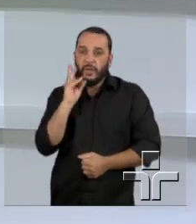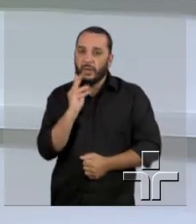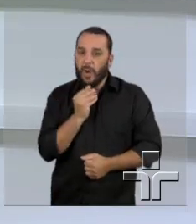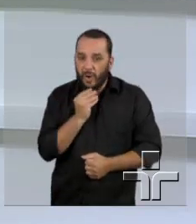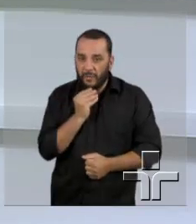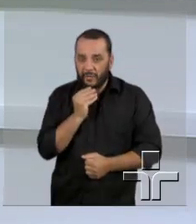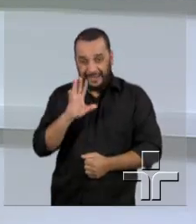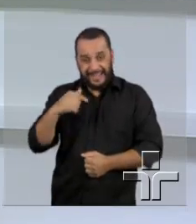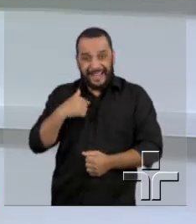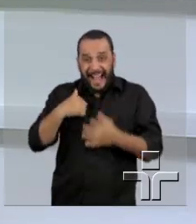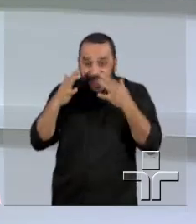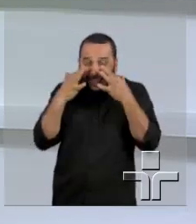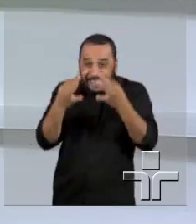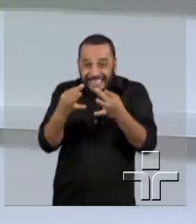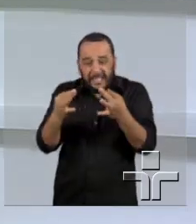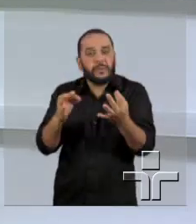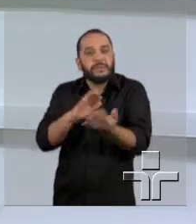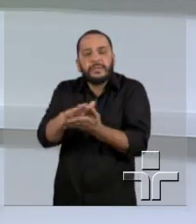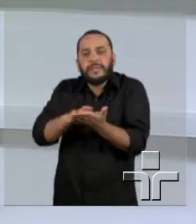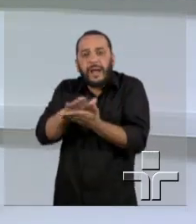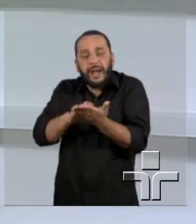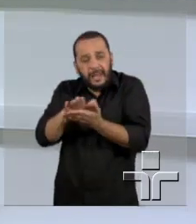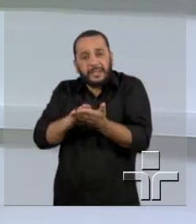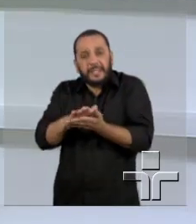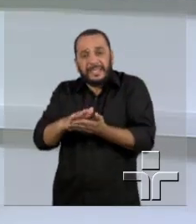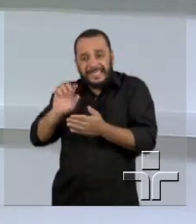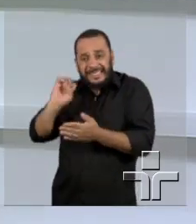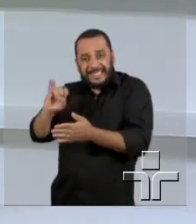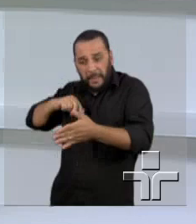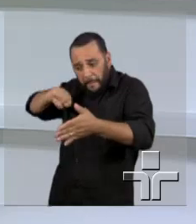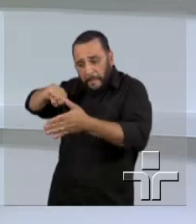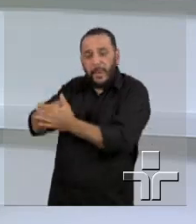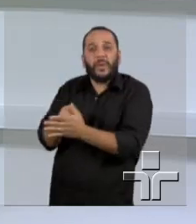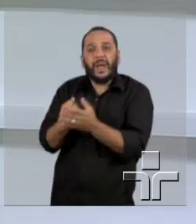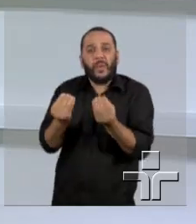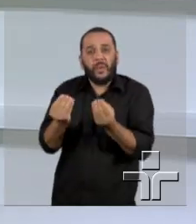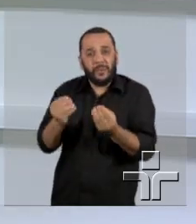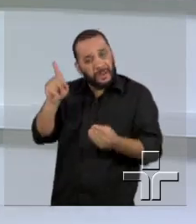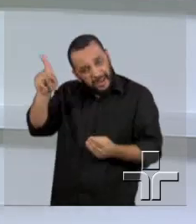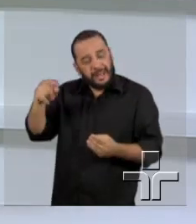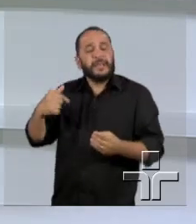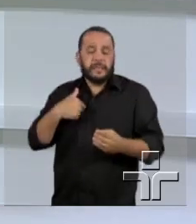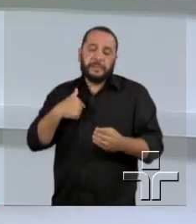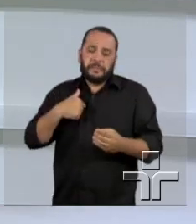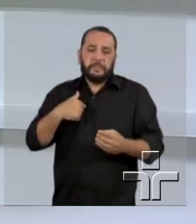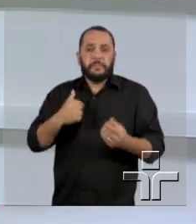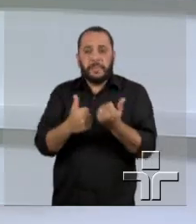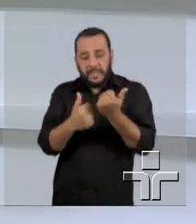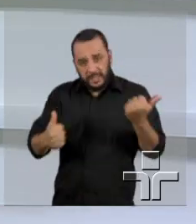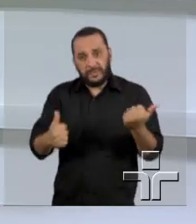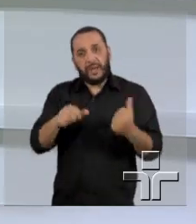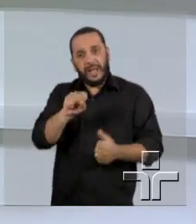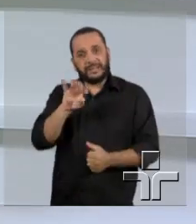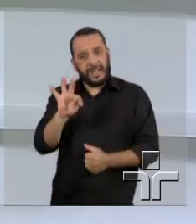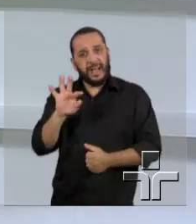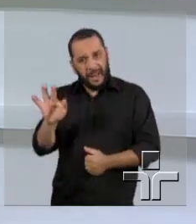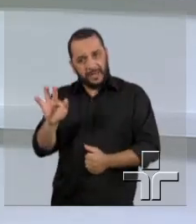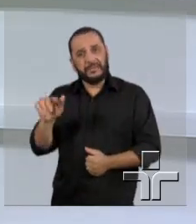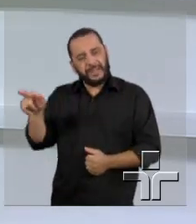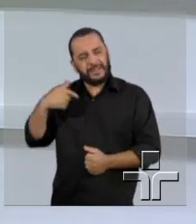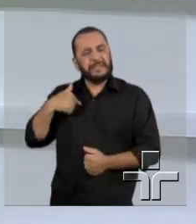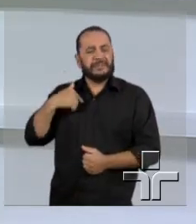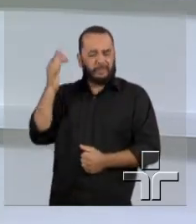investigações de lavagem de dinheiro, porque todos sabemos que para ser ministro do STF tem que ter um notável saber jurídico. É